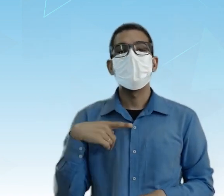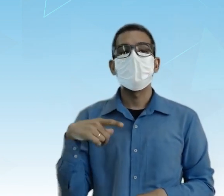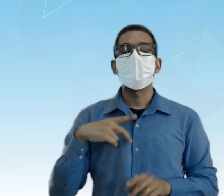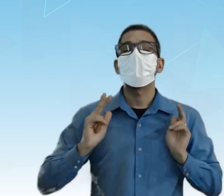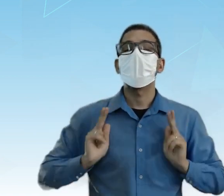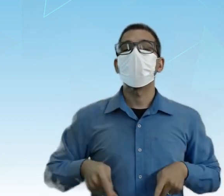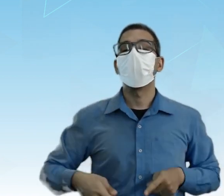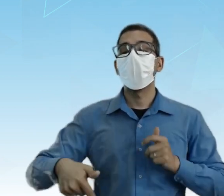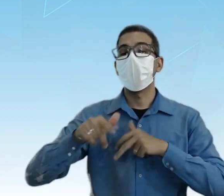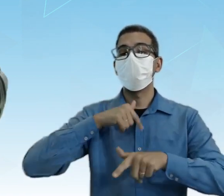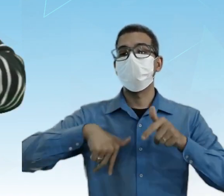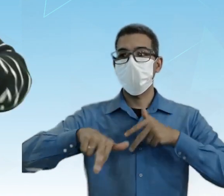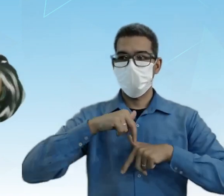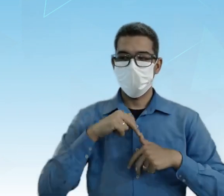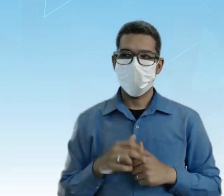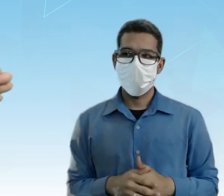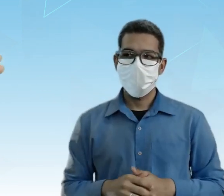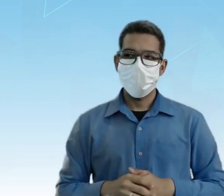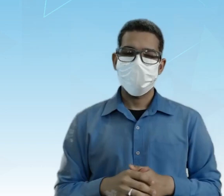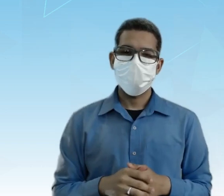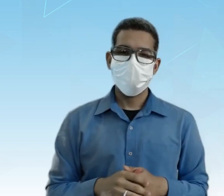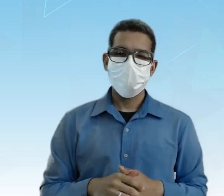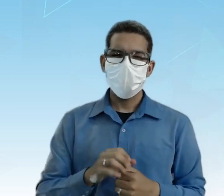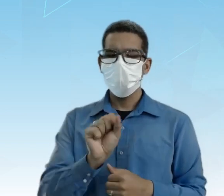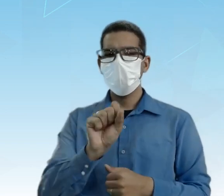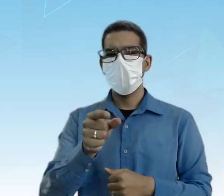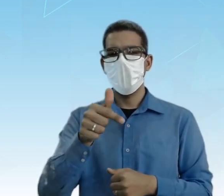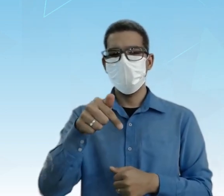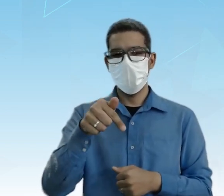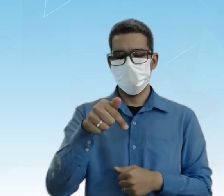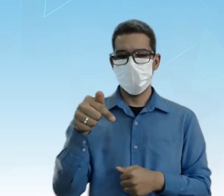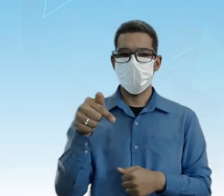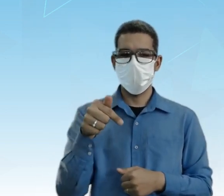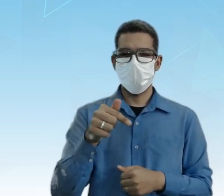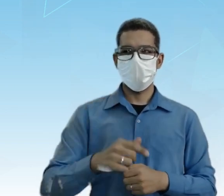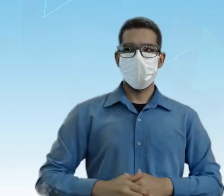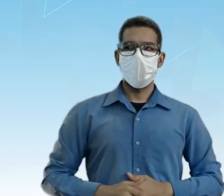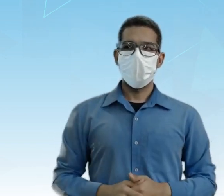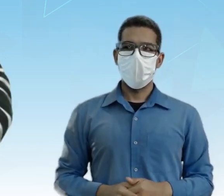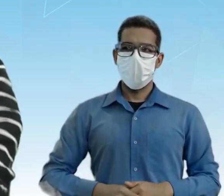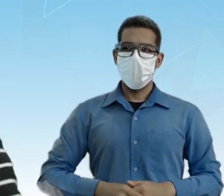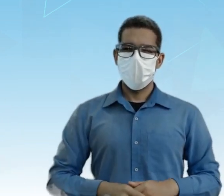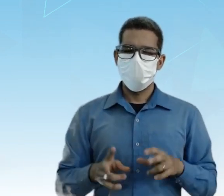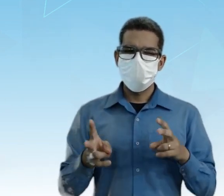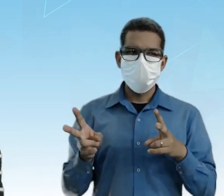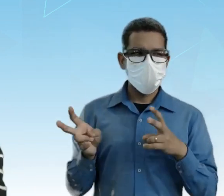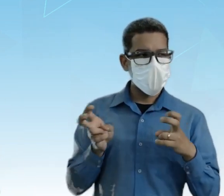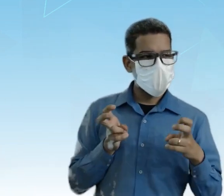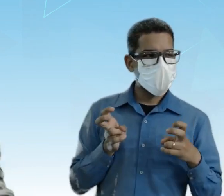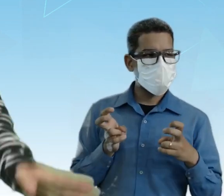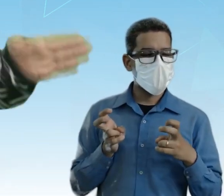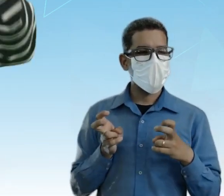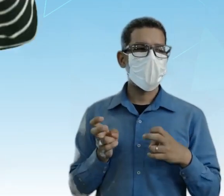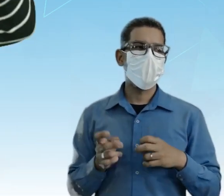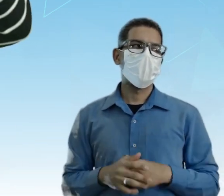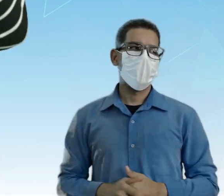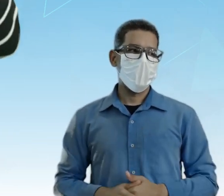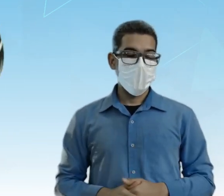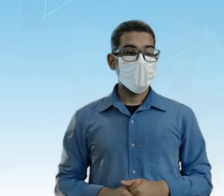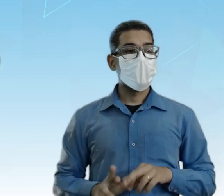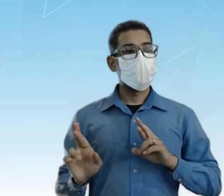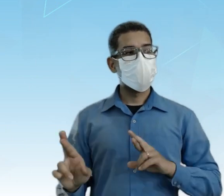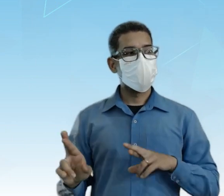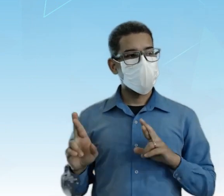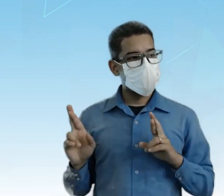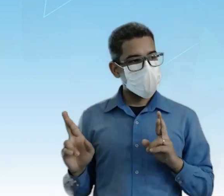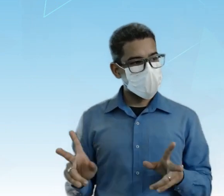14.858.094 habitantes de cidade de torno de 8,7 habitantes por quilômetro quadrado. Perceberam, gente? Uma